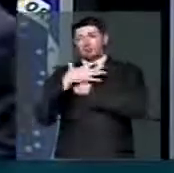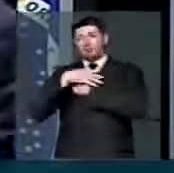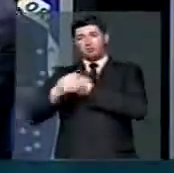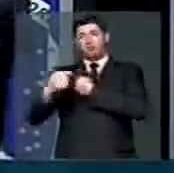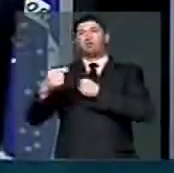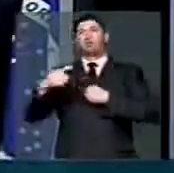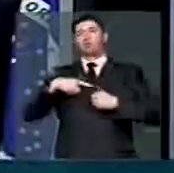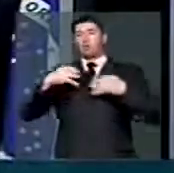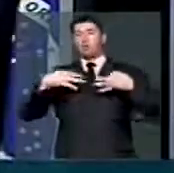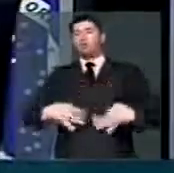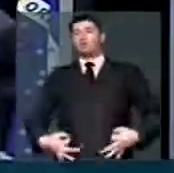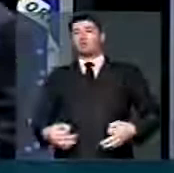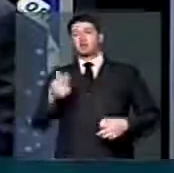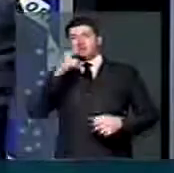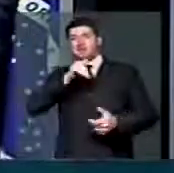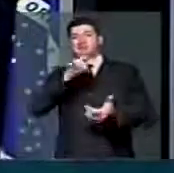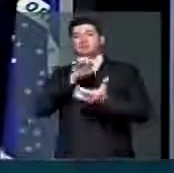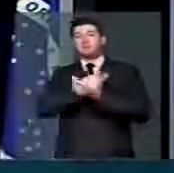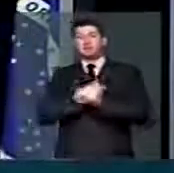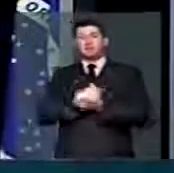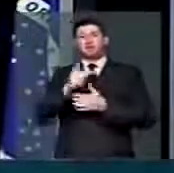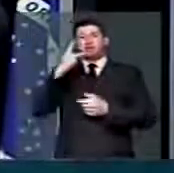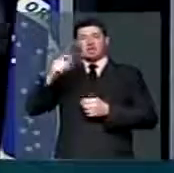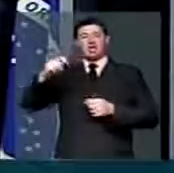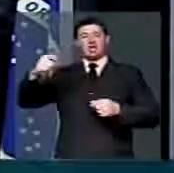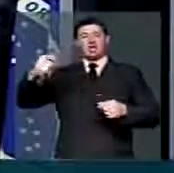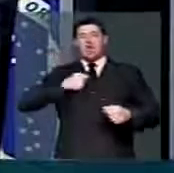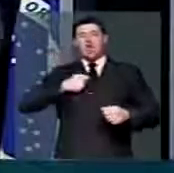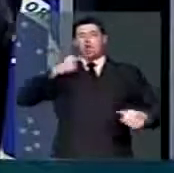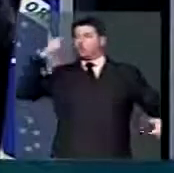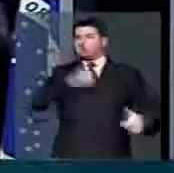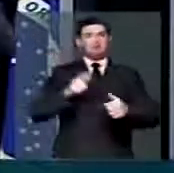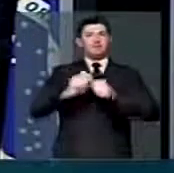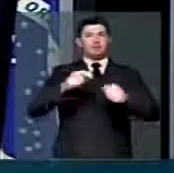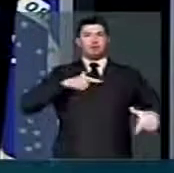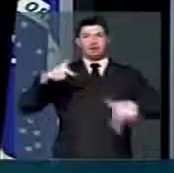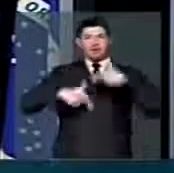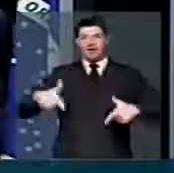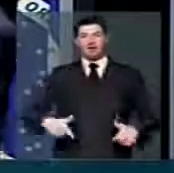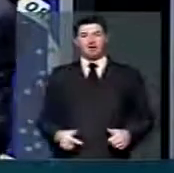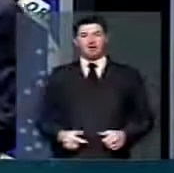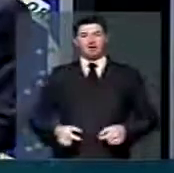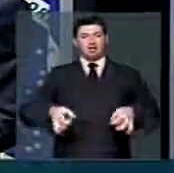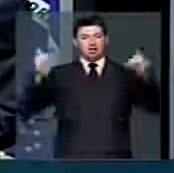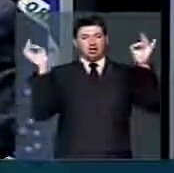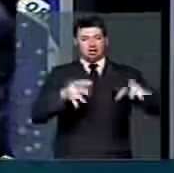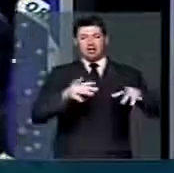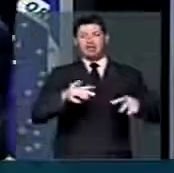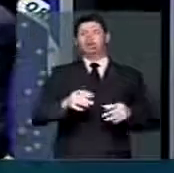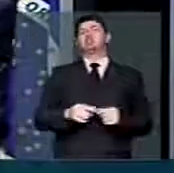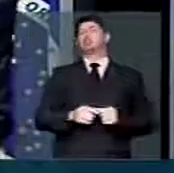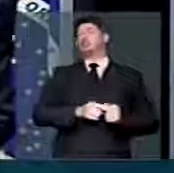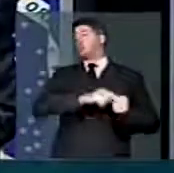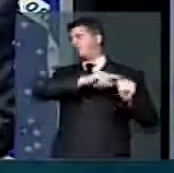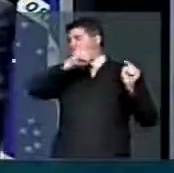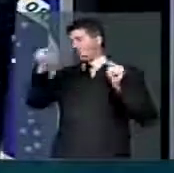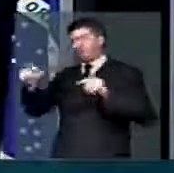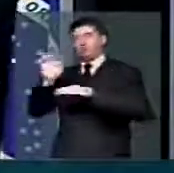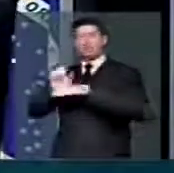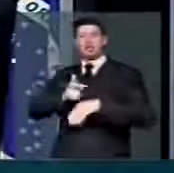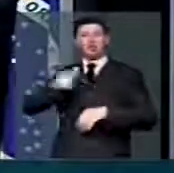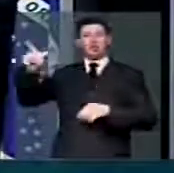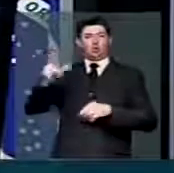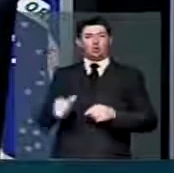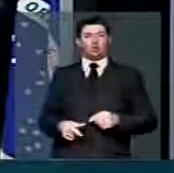meus filhos, abraçar minha esposa e dizer: cumpri a minha missão, saí lá de Abreu e Lima, fui para outro estado